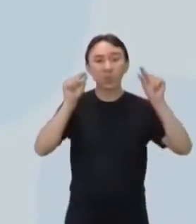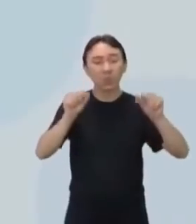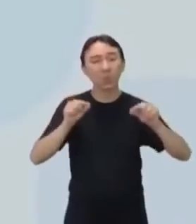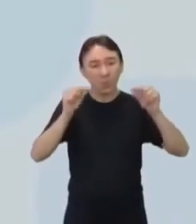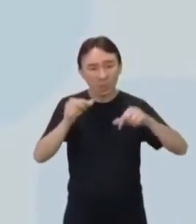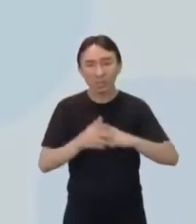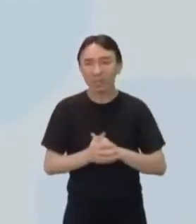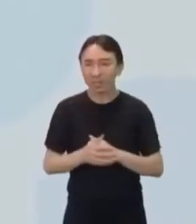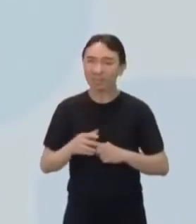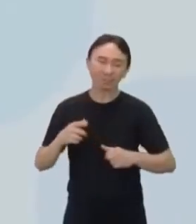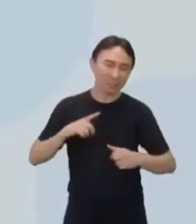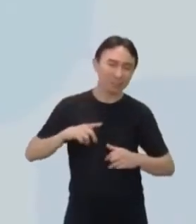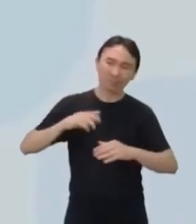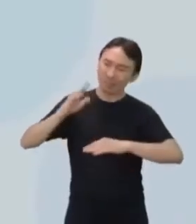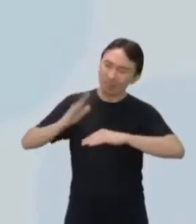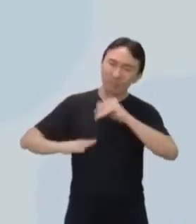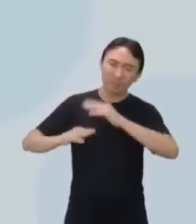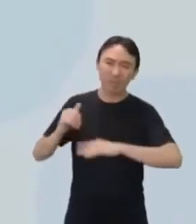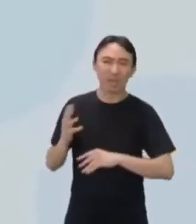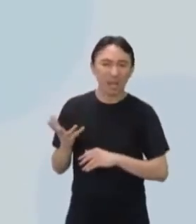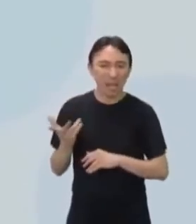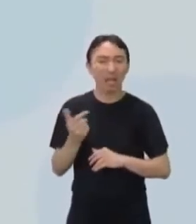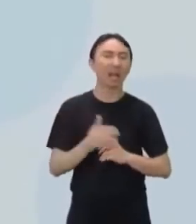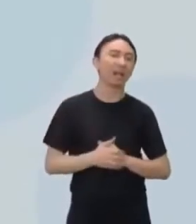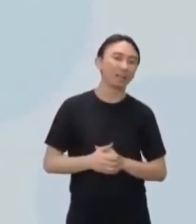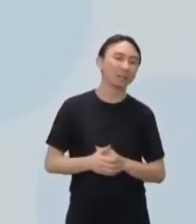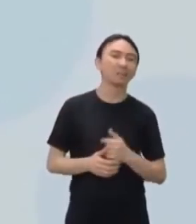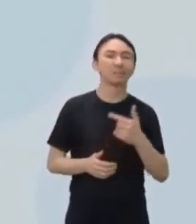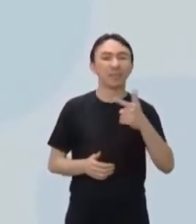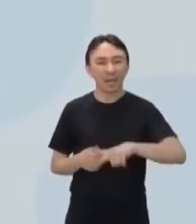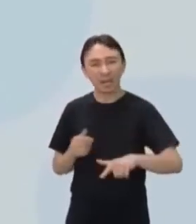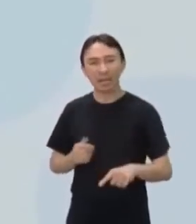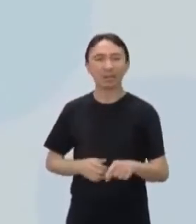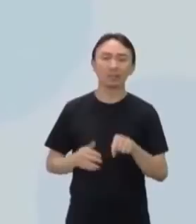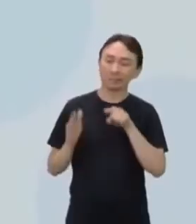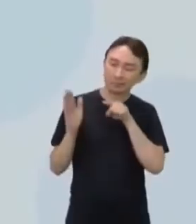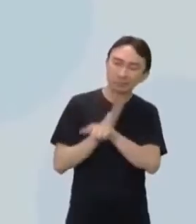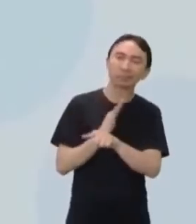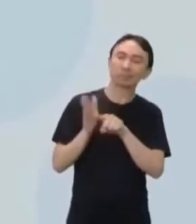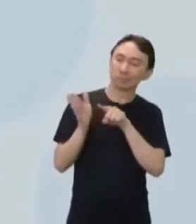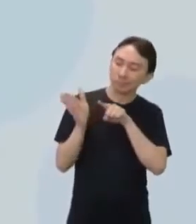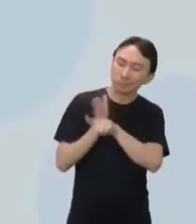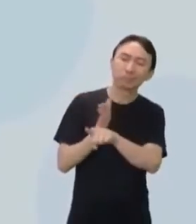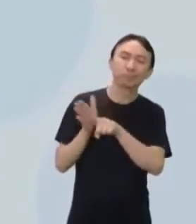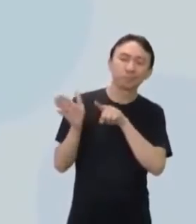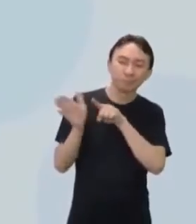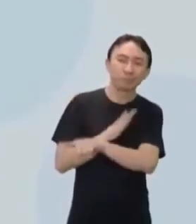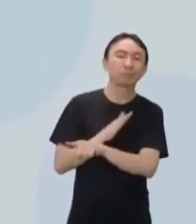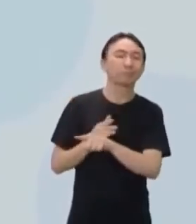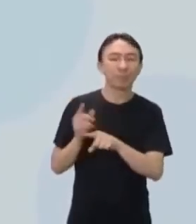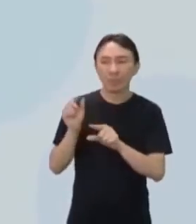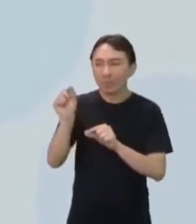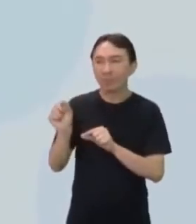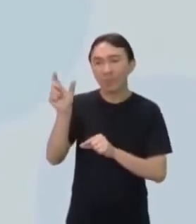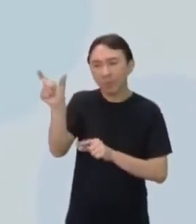descritores, né, em relação a essas habilidades, aos questionários, quem preenche esse questionário, quem não preenche, e ao tipo de